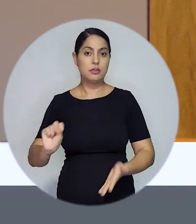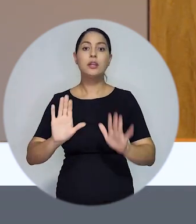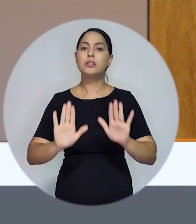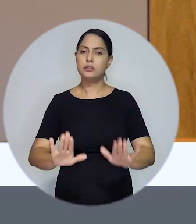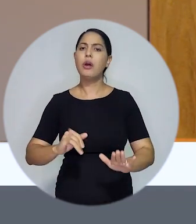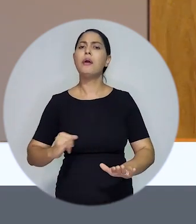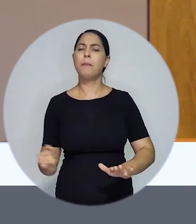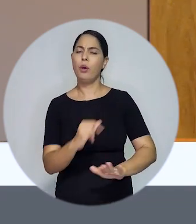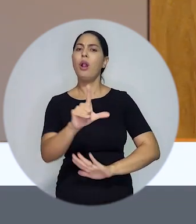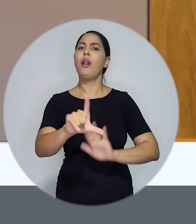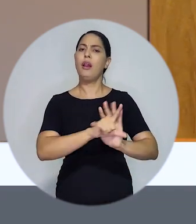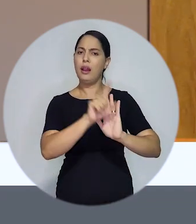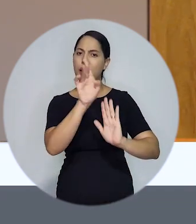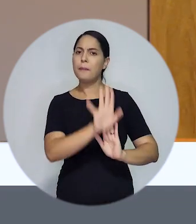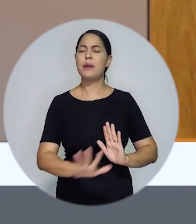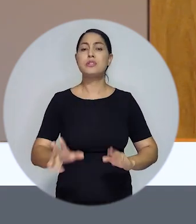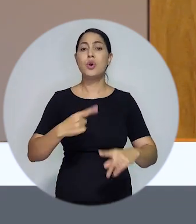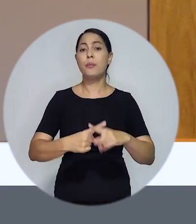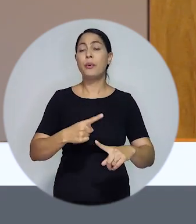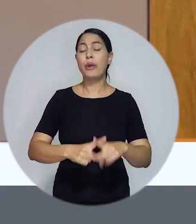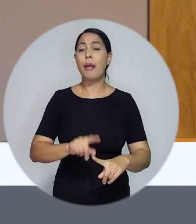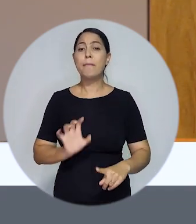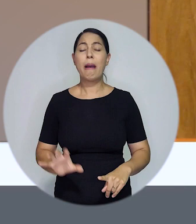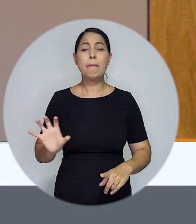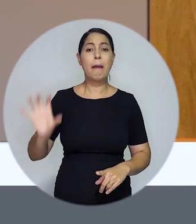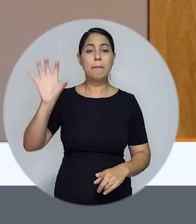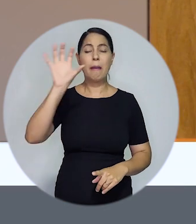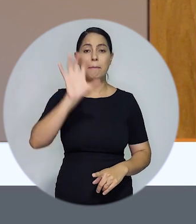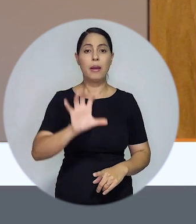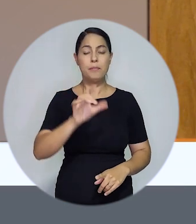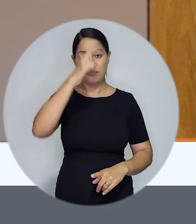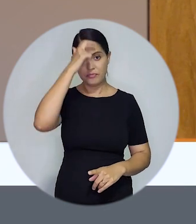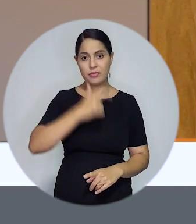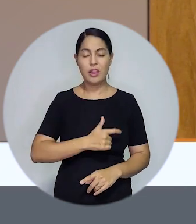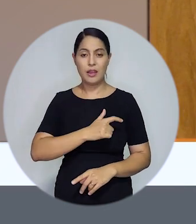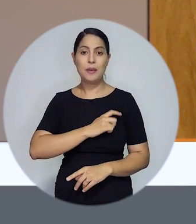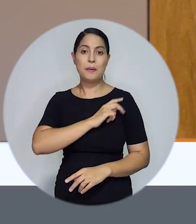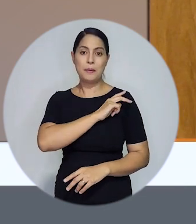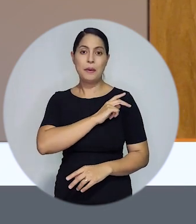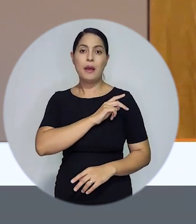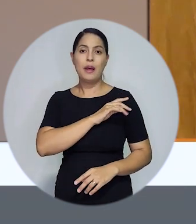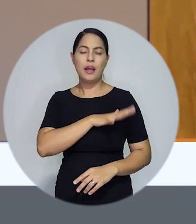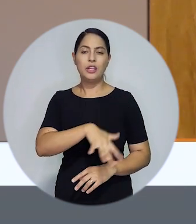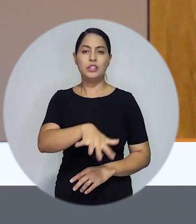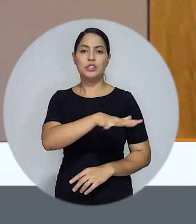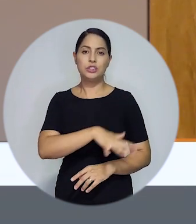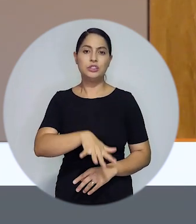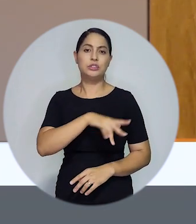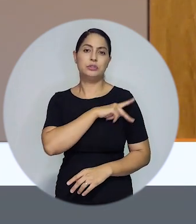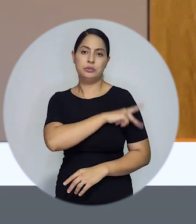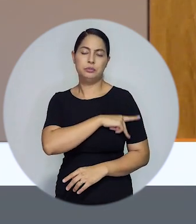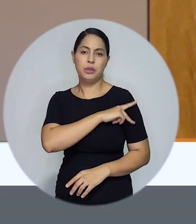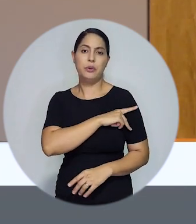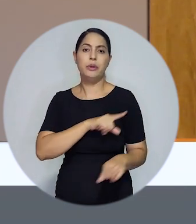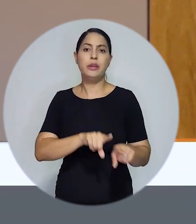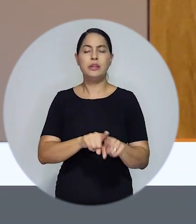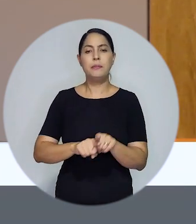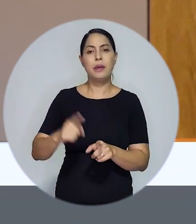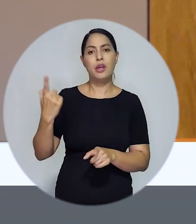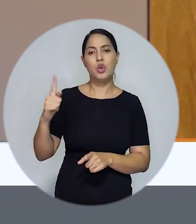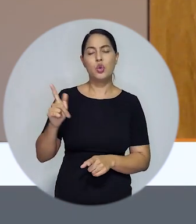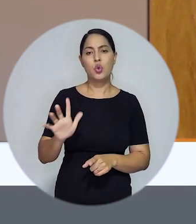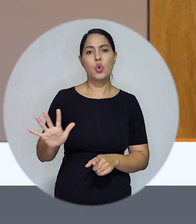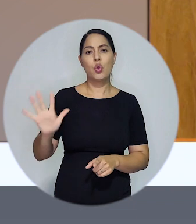país. Então, a ideia de uma lei nacional é bem interessante. As distâncias são muito grandes. Eu sou piauiense e